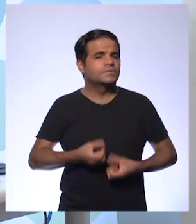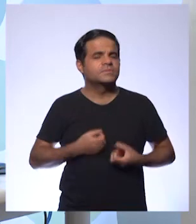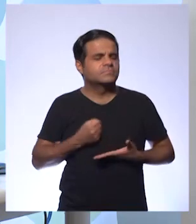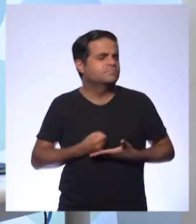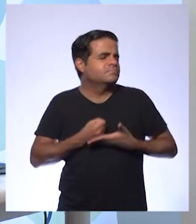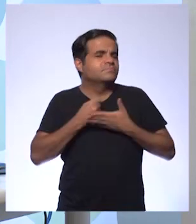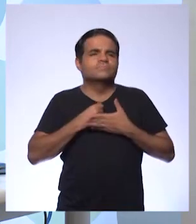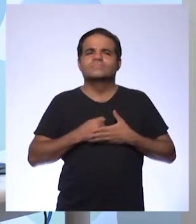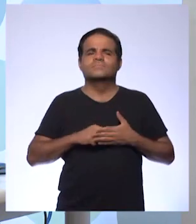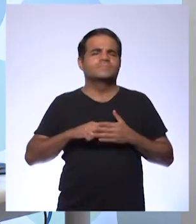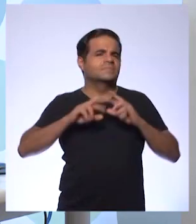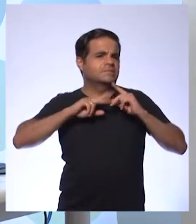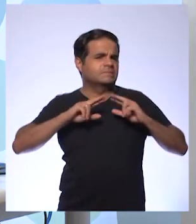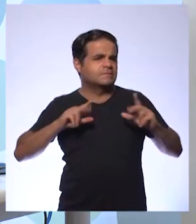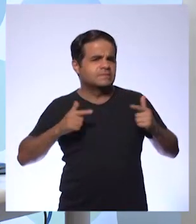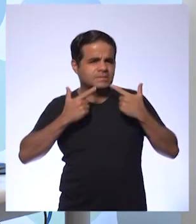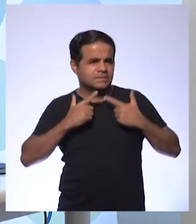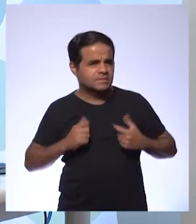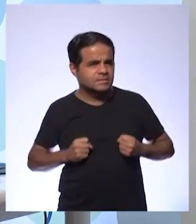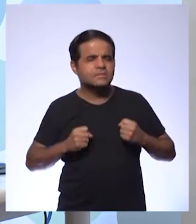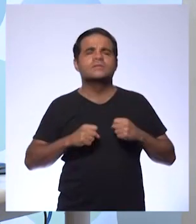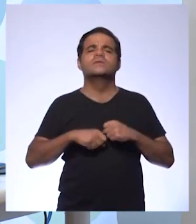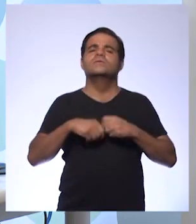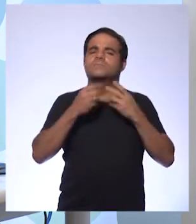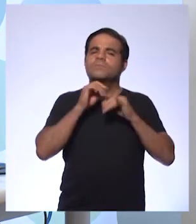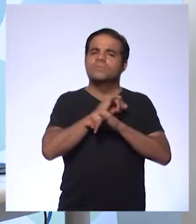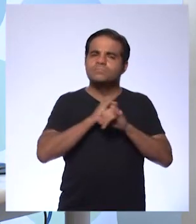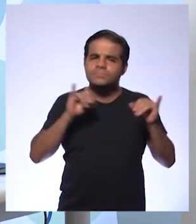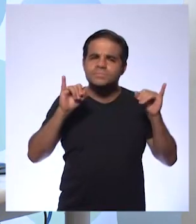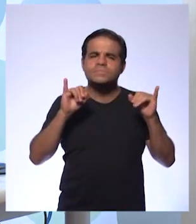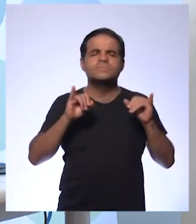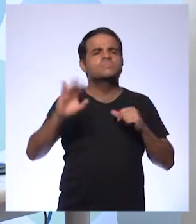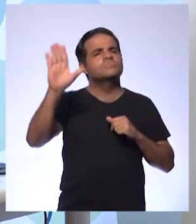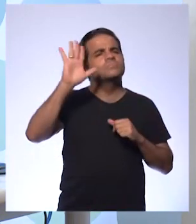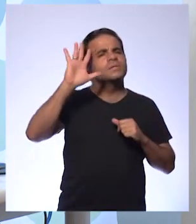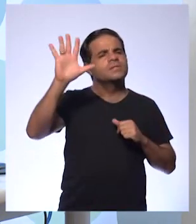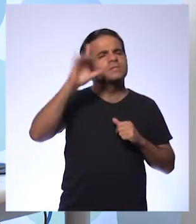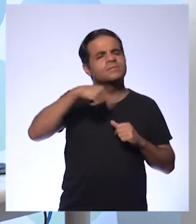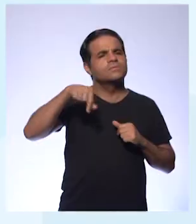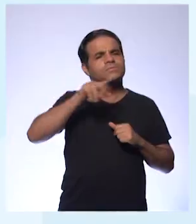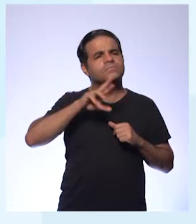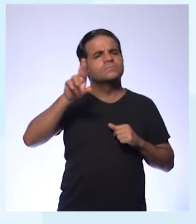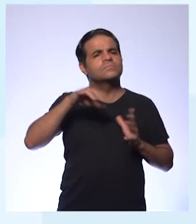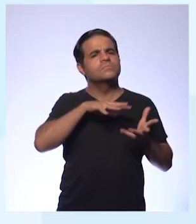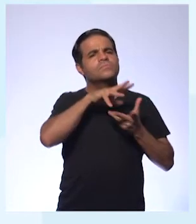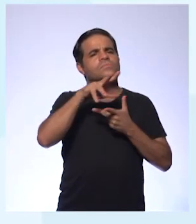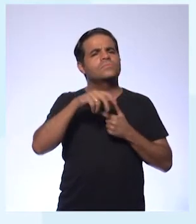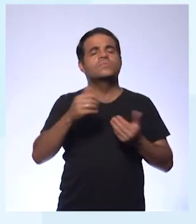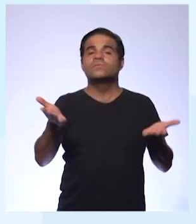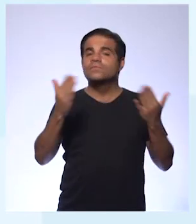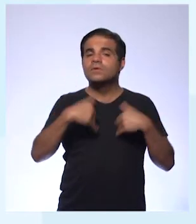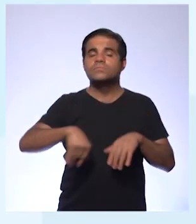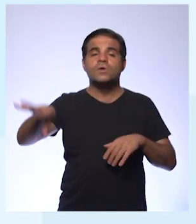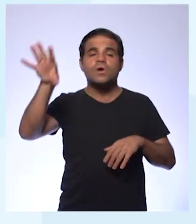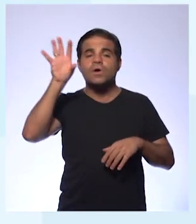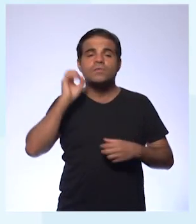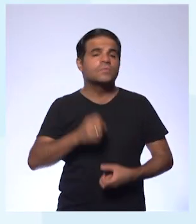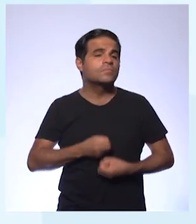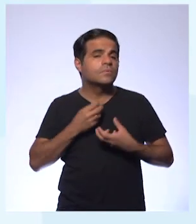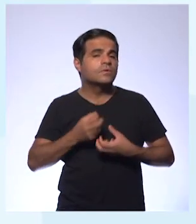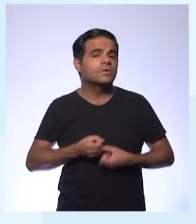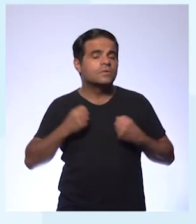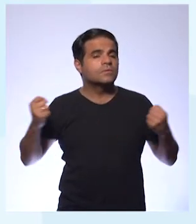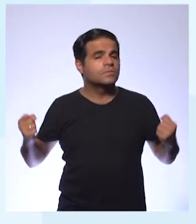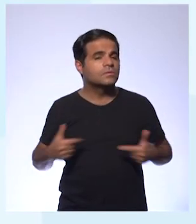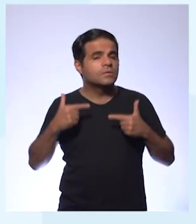carregada de figuras de linguagem e com uma boa mensagem. Pensando em nosso papel no mundo, vamos ouvir um poema criado para o